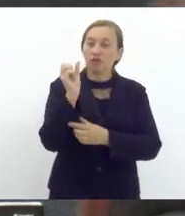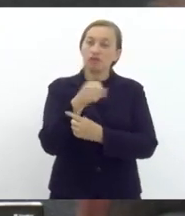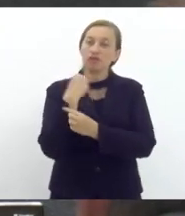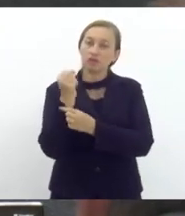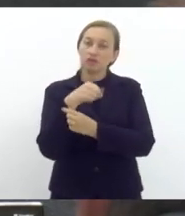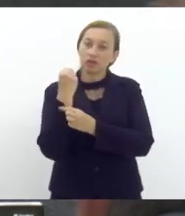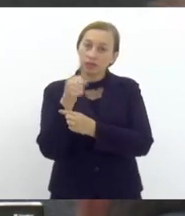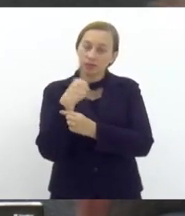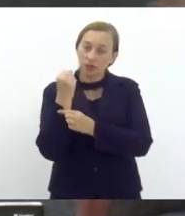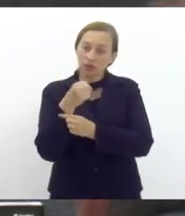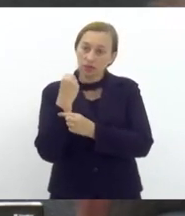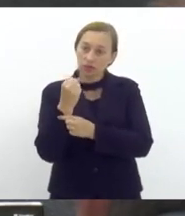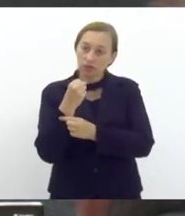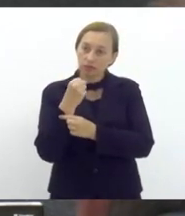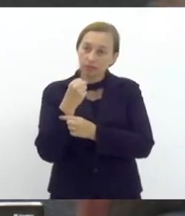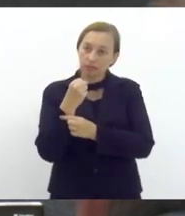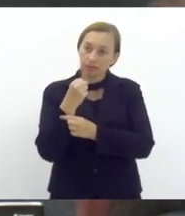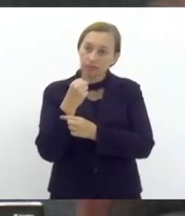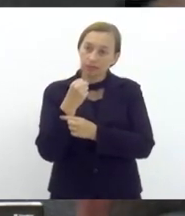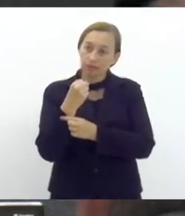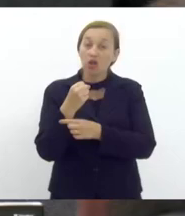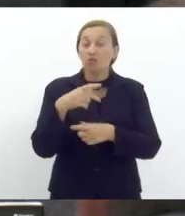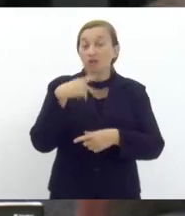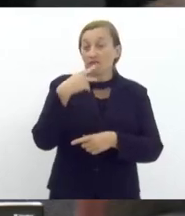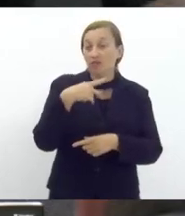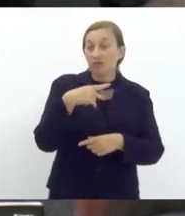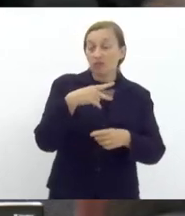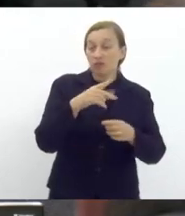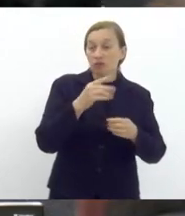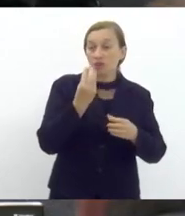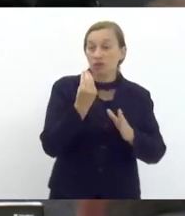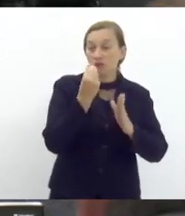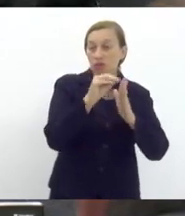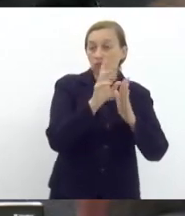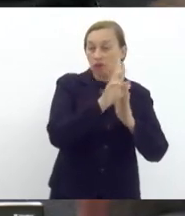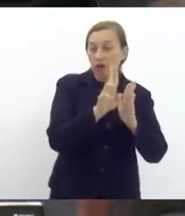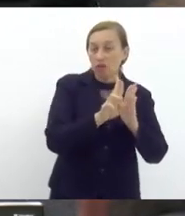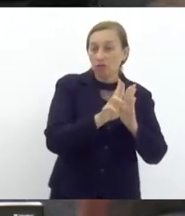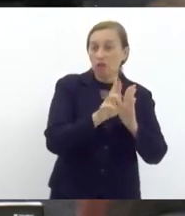terapeuta ocupacional no